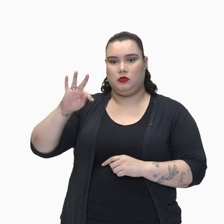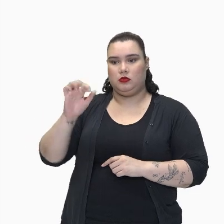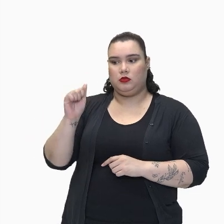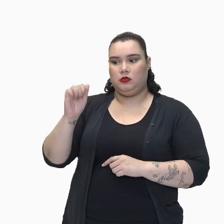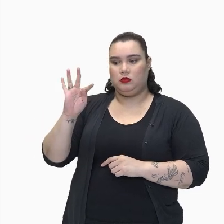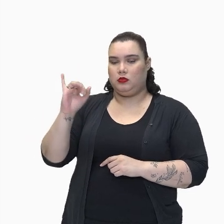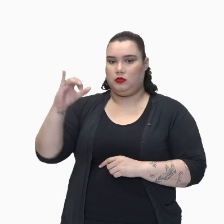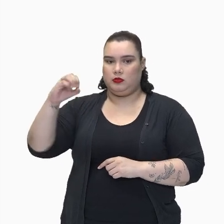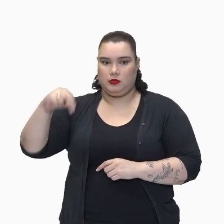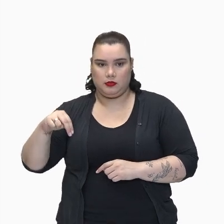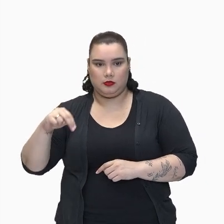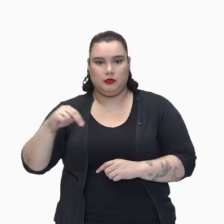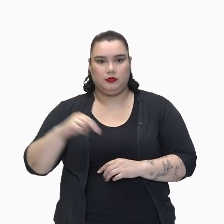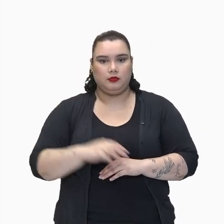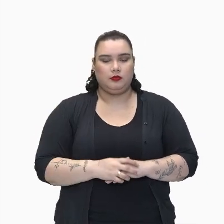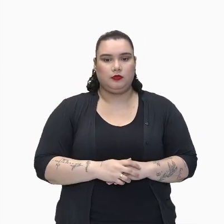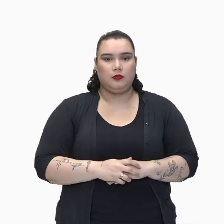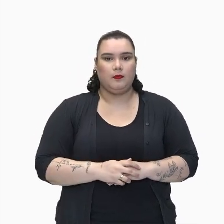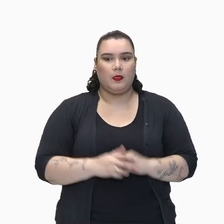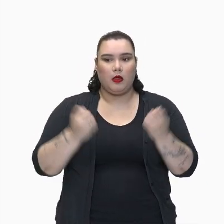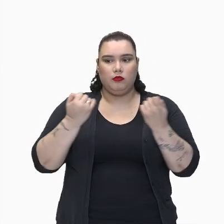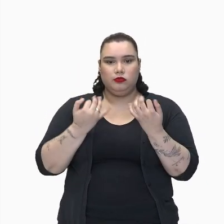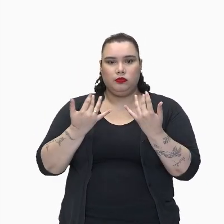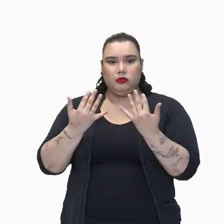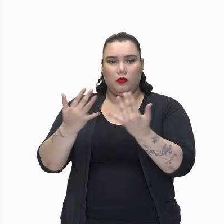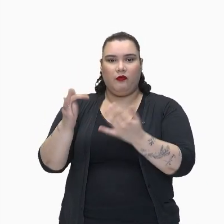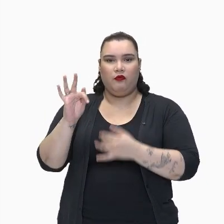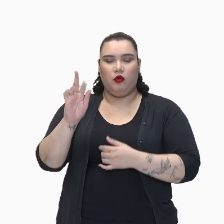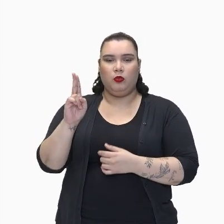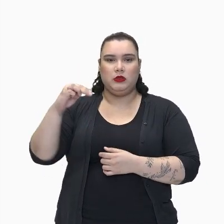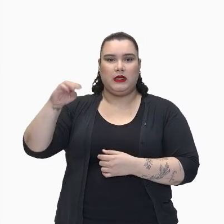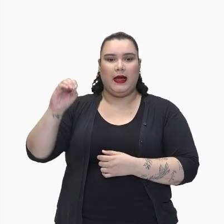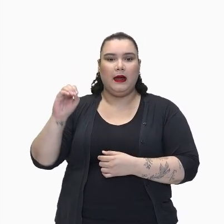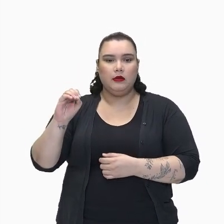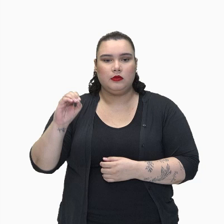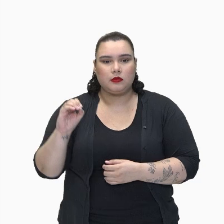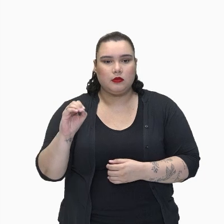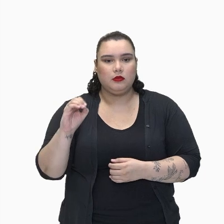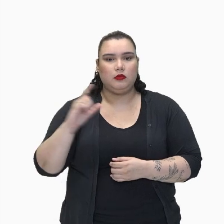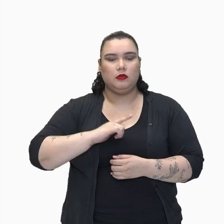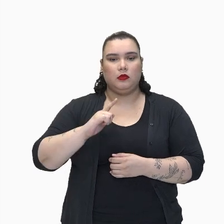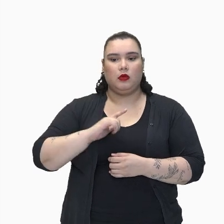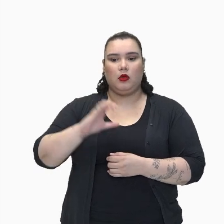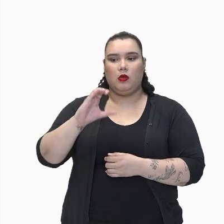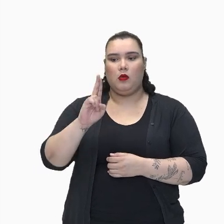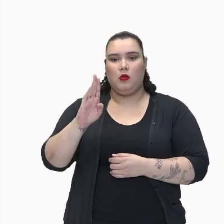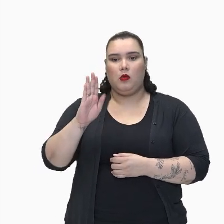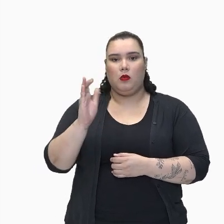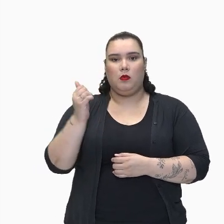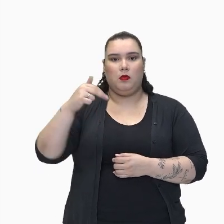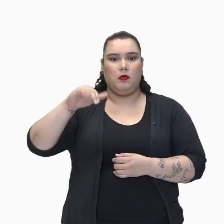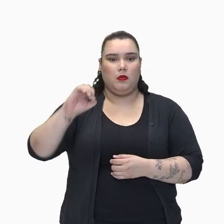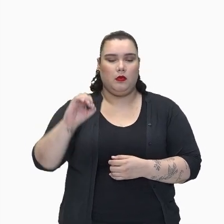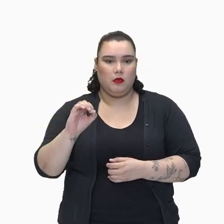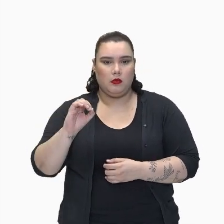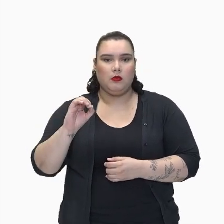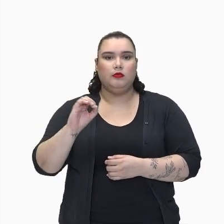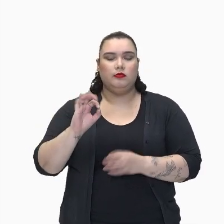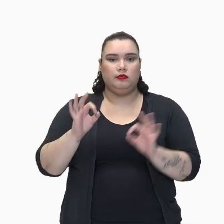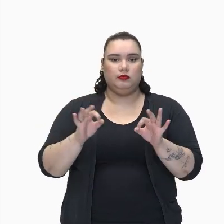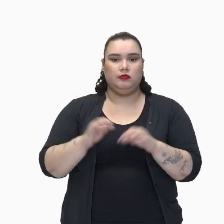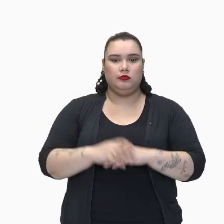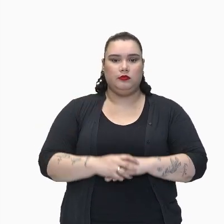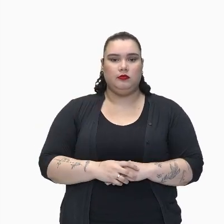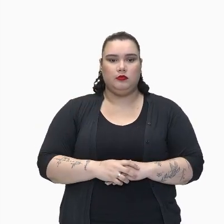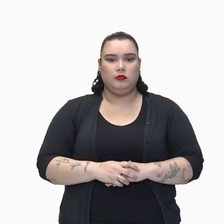plantation. Só ali aquela produção de fumo, né? Lembrem que os charutos cubanos, por exemplo, são bastante famosos aí no mundo todo.